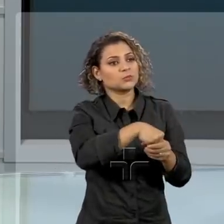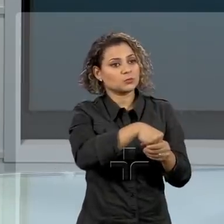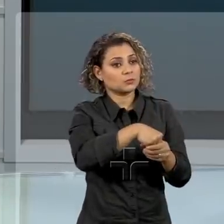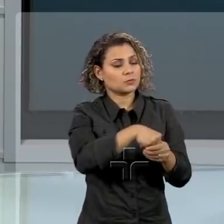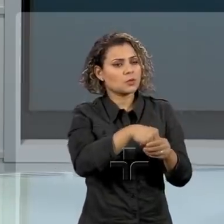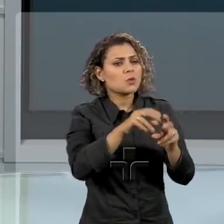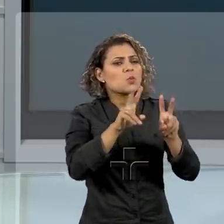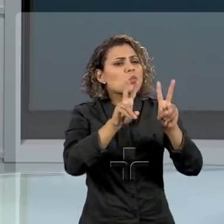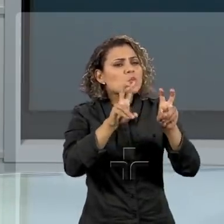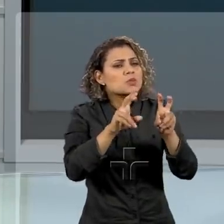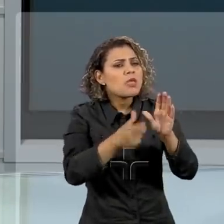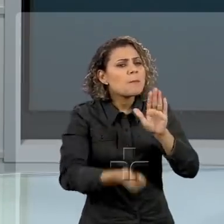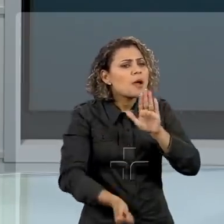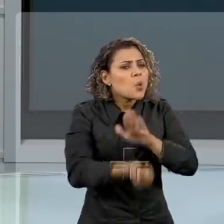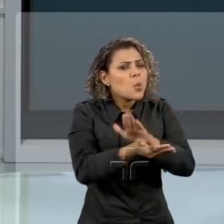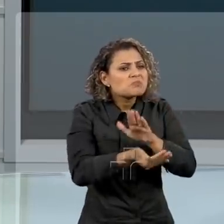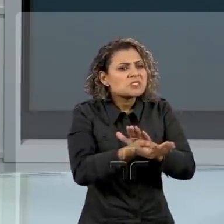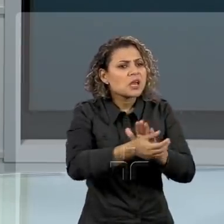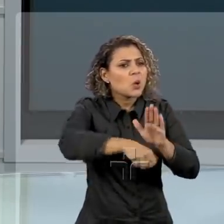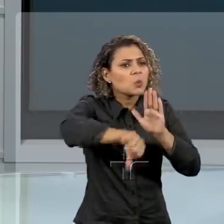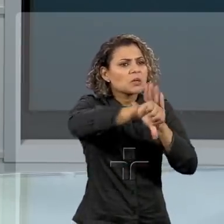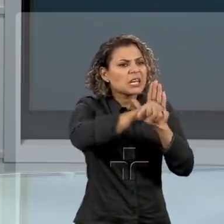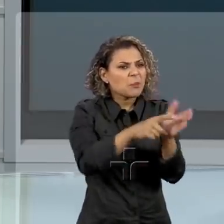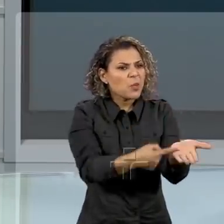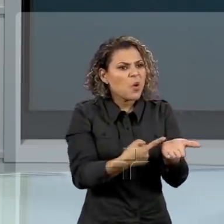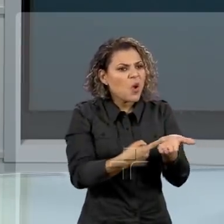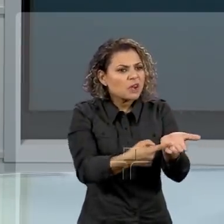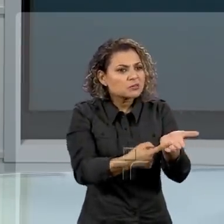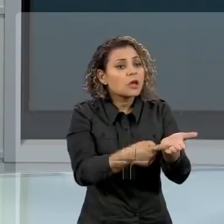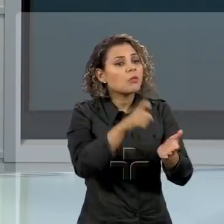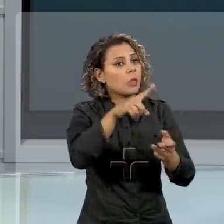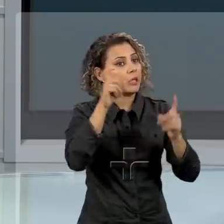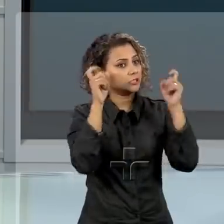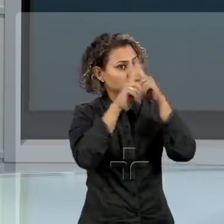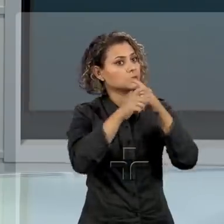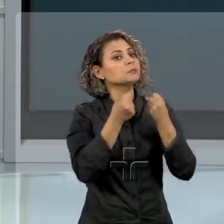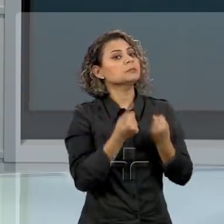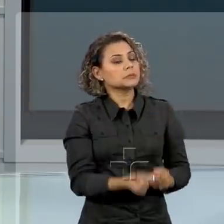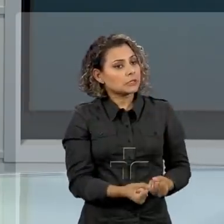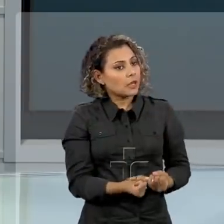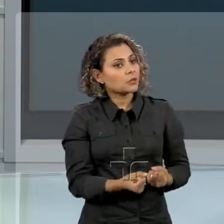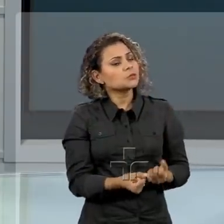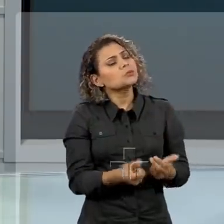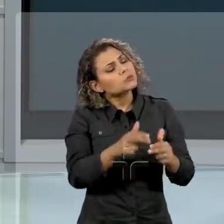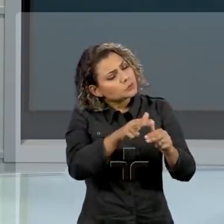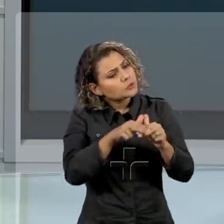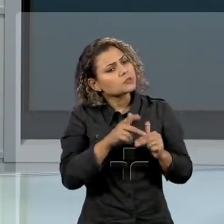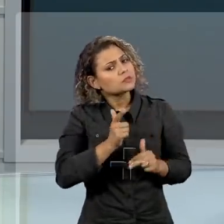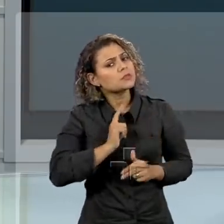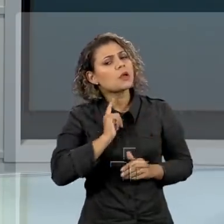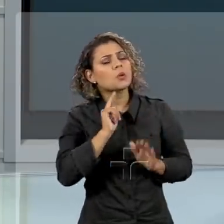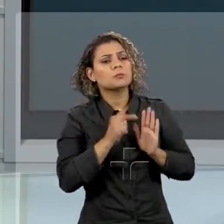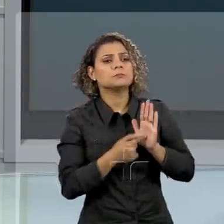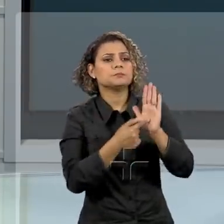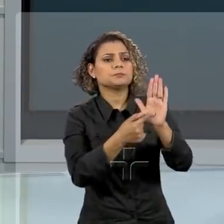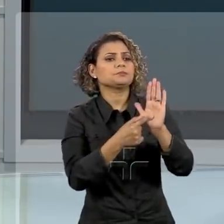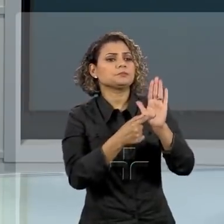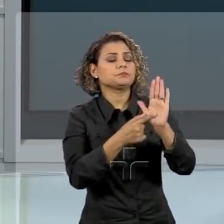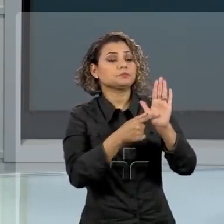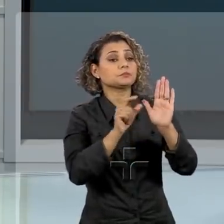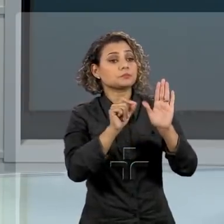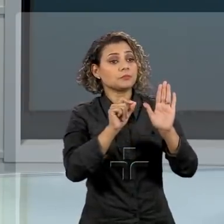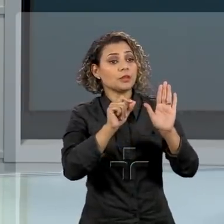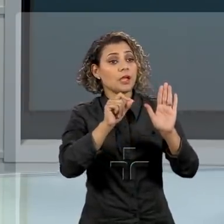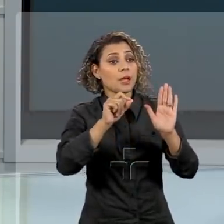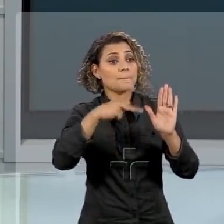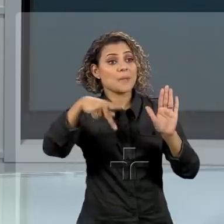corrupção, o tema do crime organizado são temas muito complexos. Acho que também há um efeito grande na percepção externa com relação